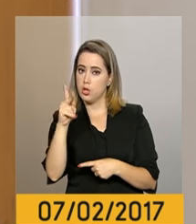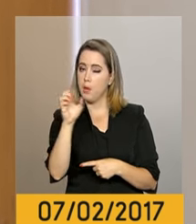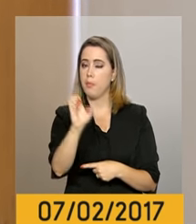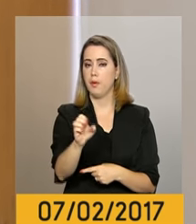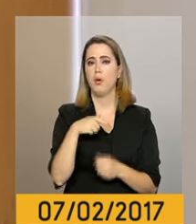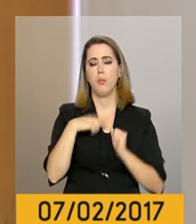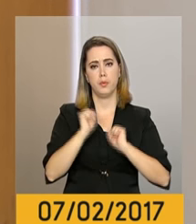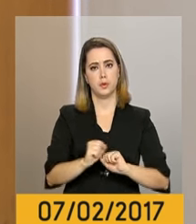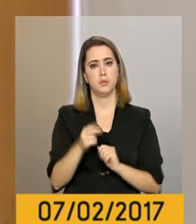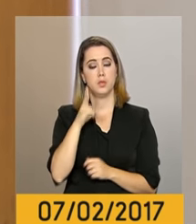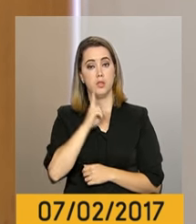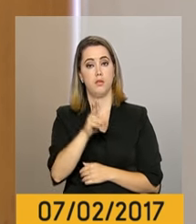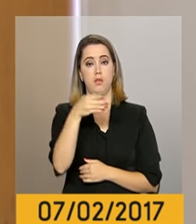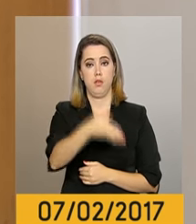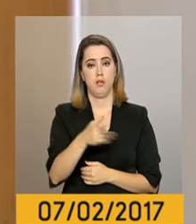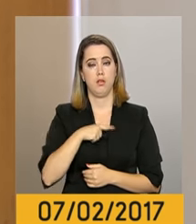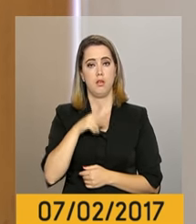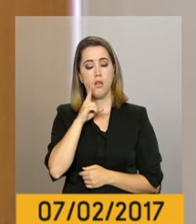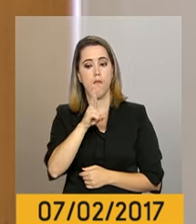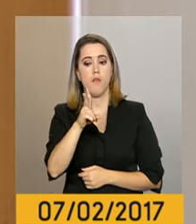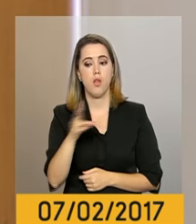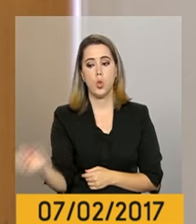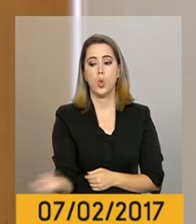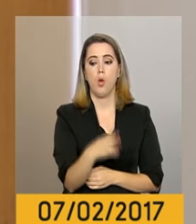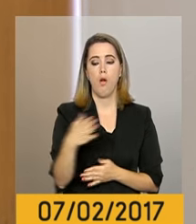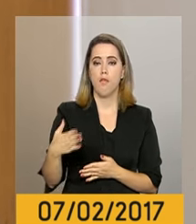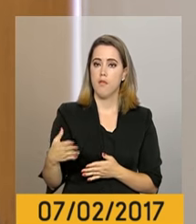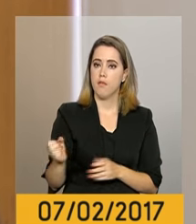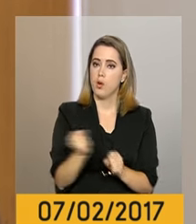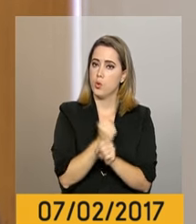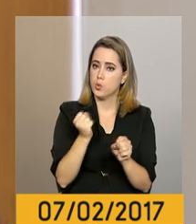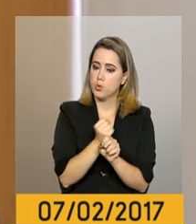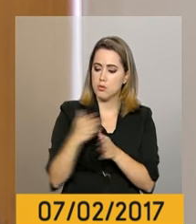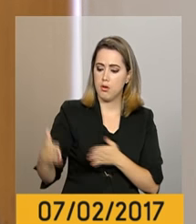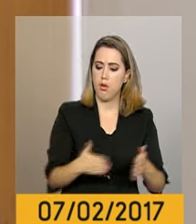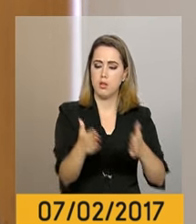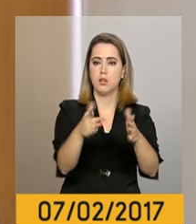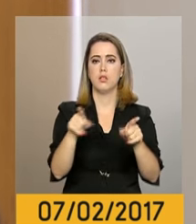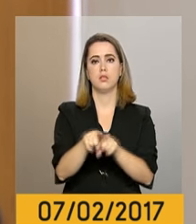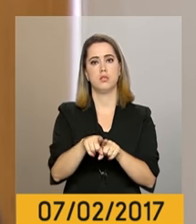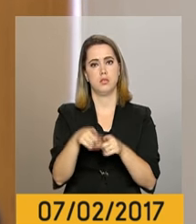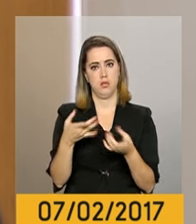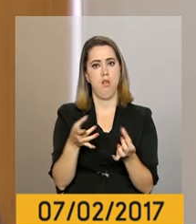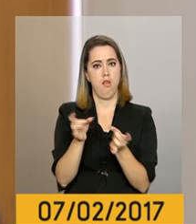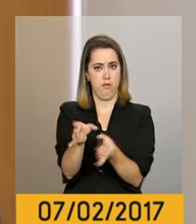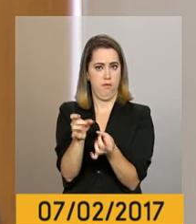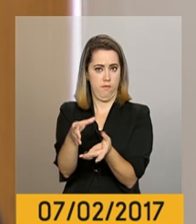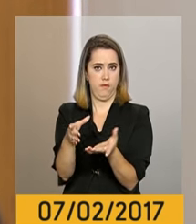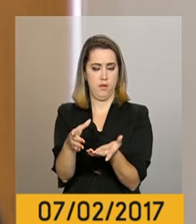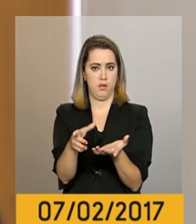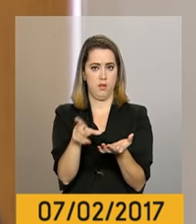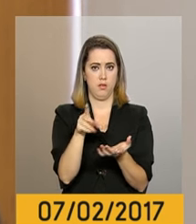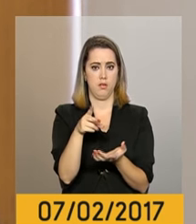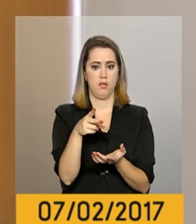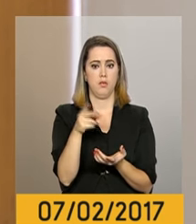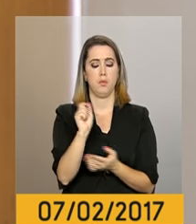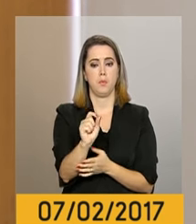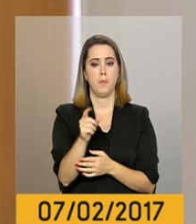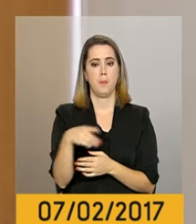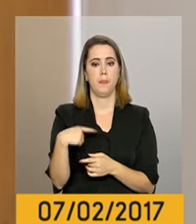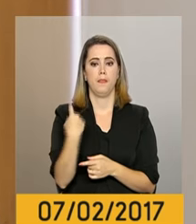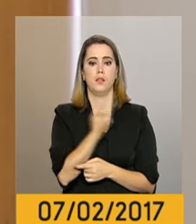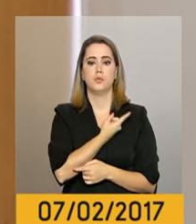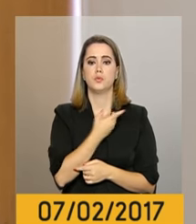aqui e dizer, olha aqui, vamos duplicar 101, vamos concessionar a 235, né? 235,